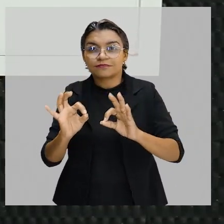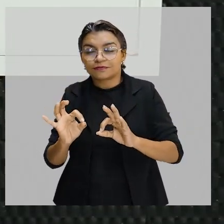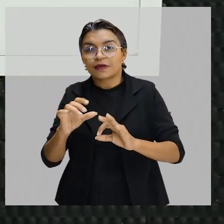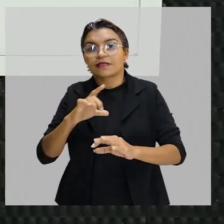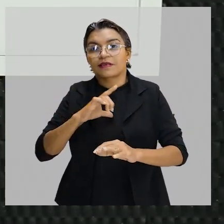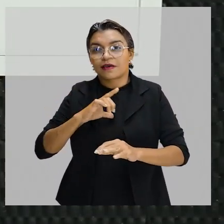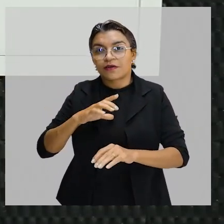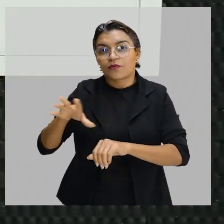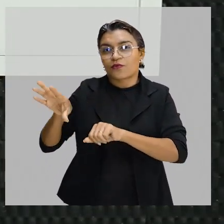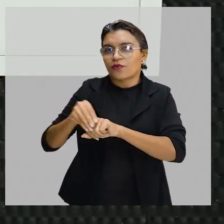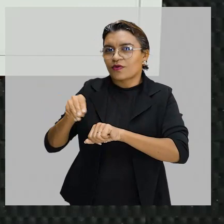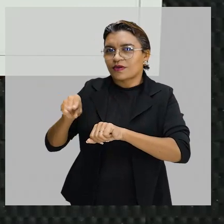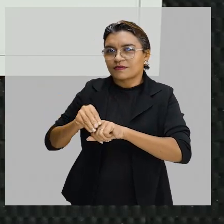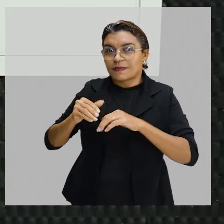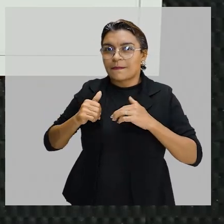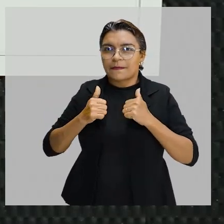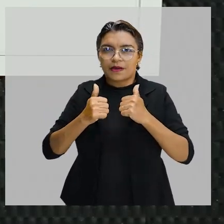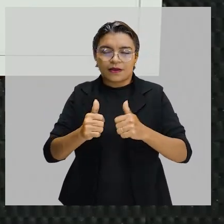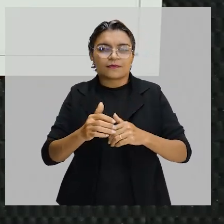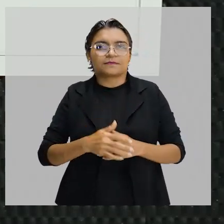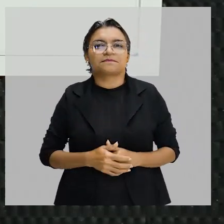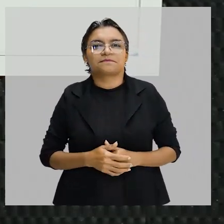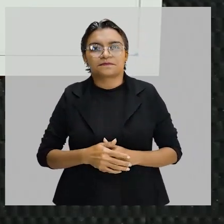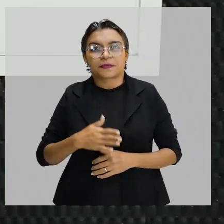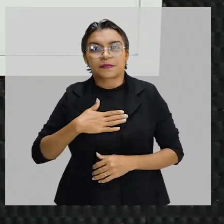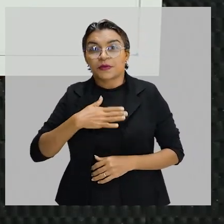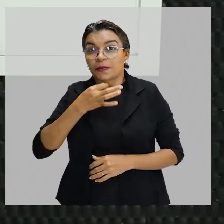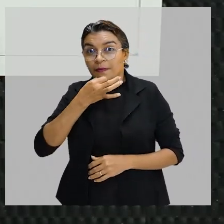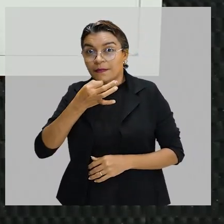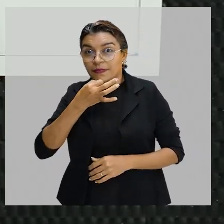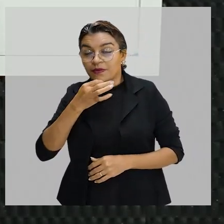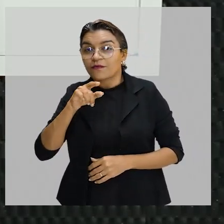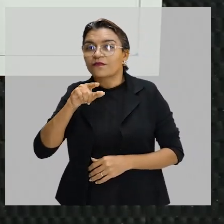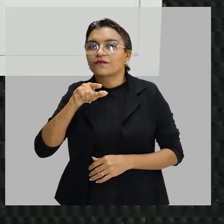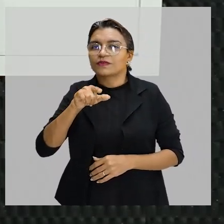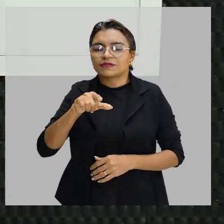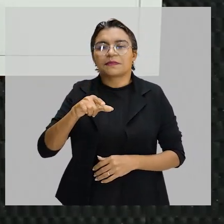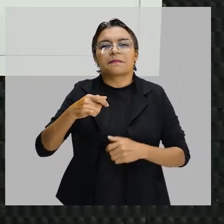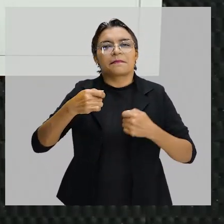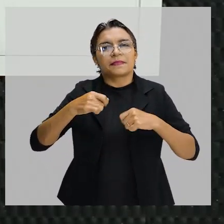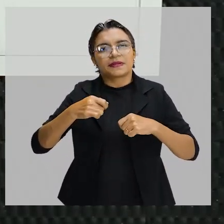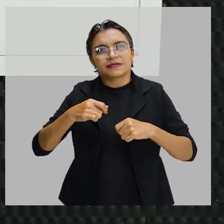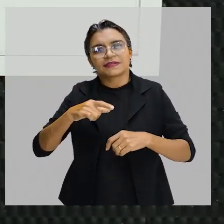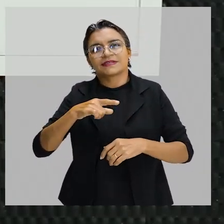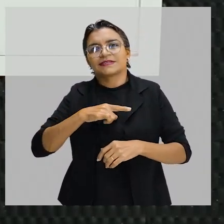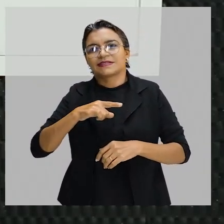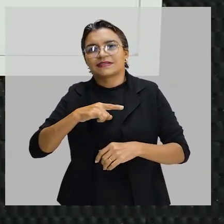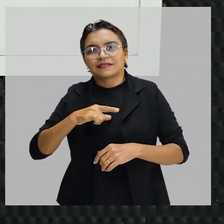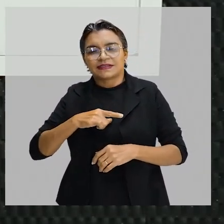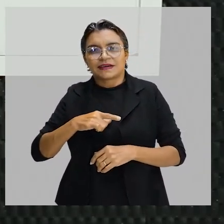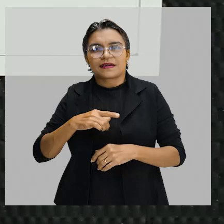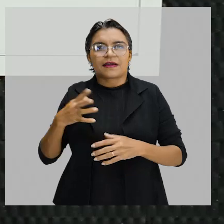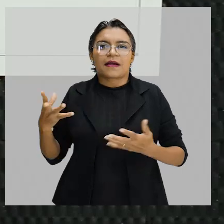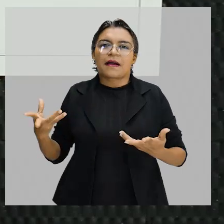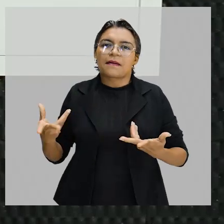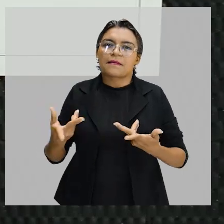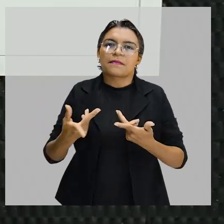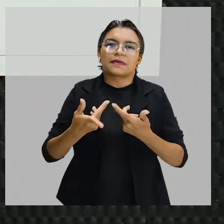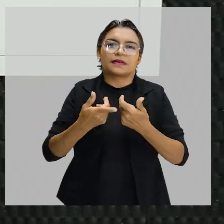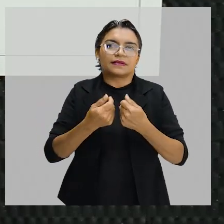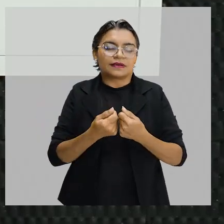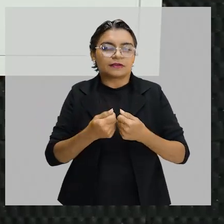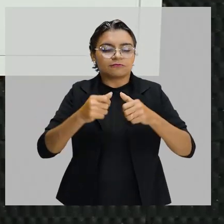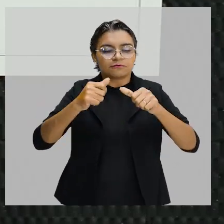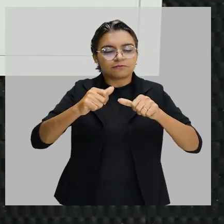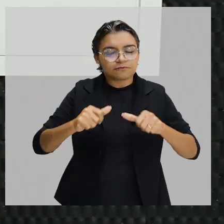adquirir o conhecimento. Então eu sugiro que o senhor tenha este protagonismo, a senhora também, e possa fazer essa heurística,